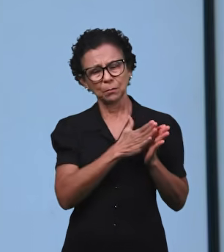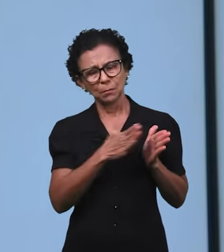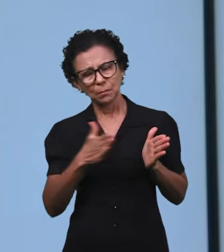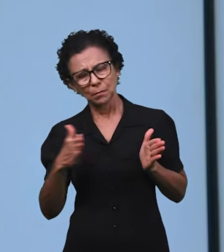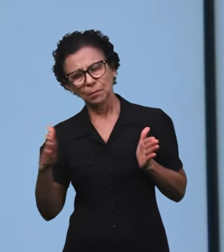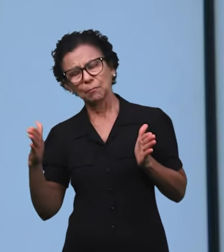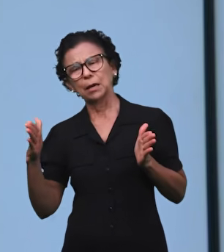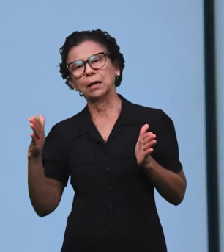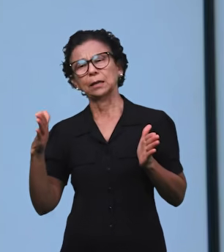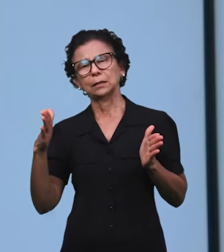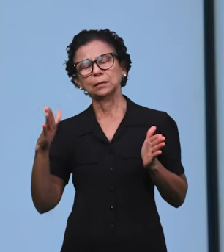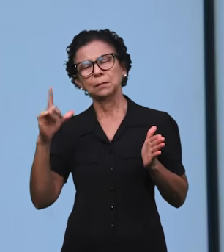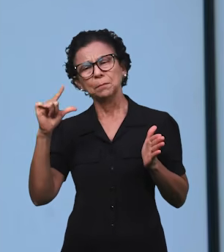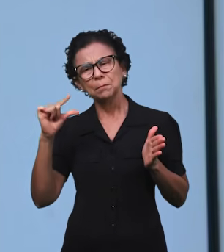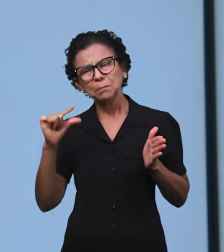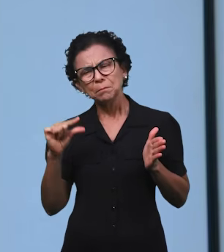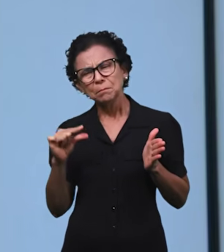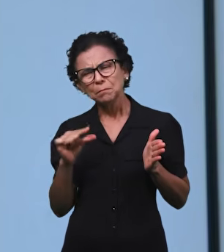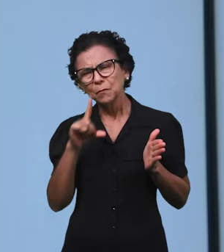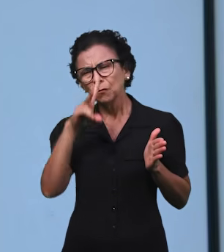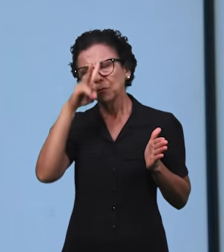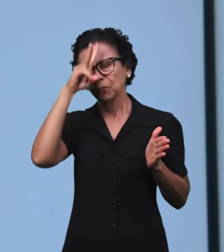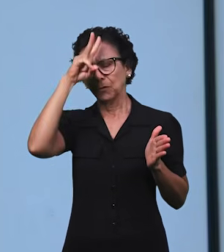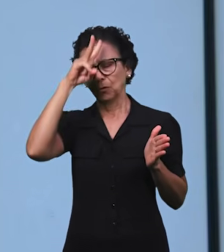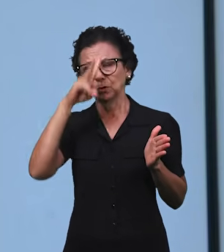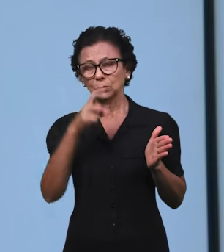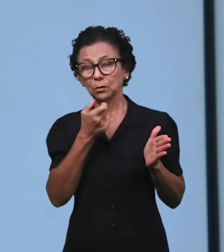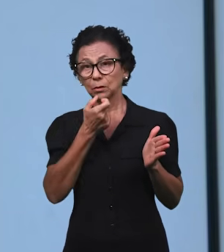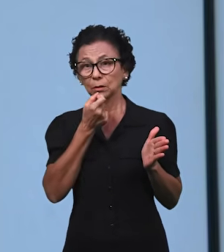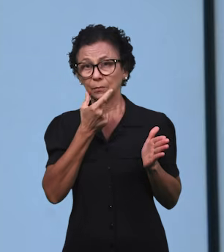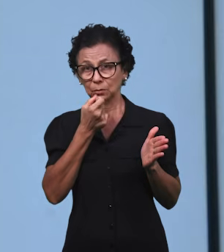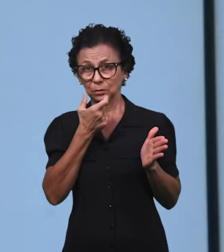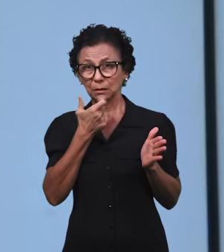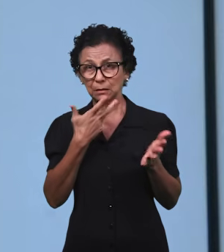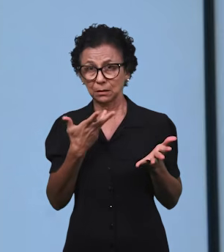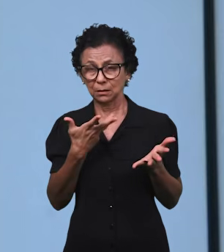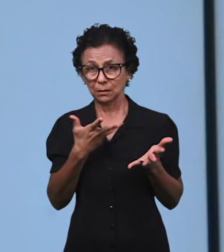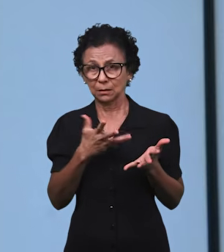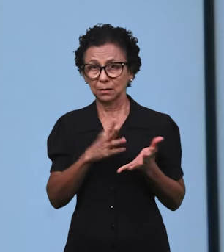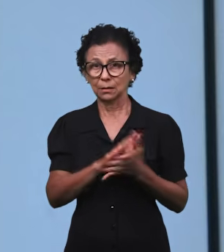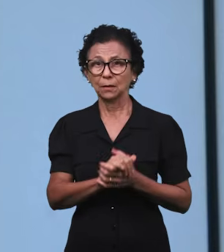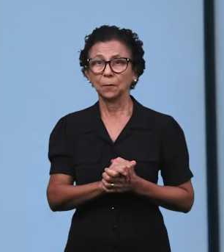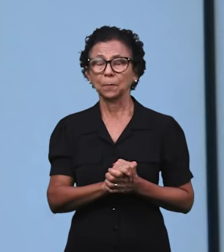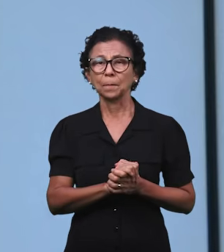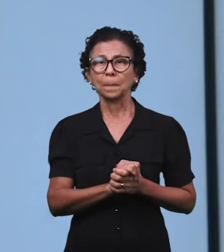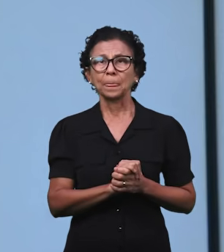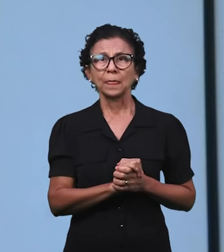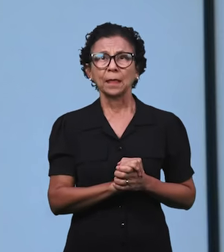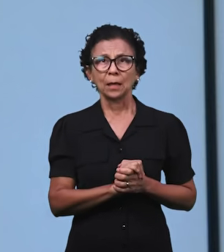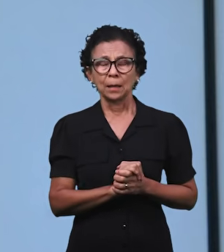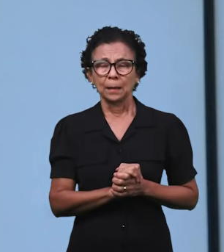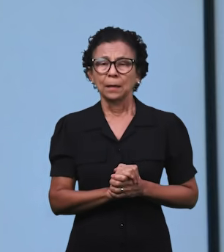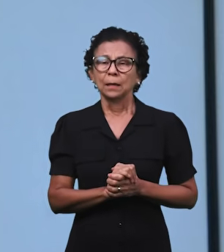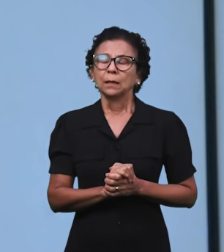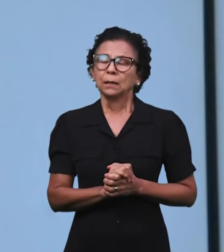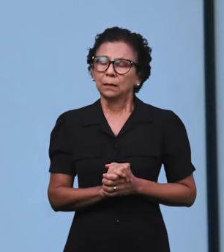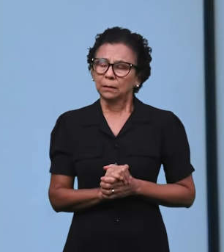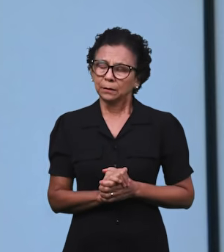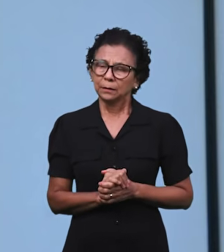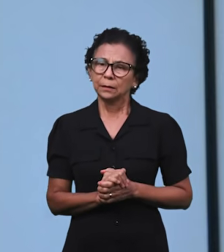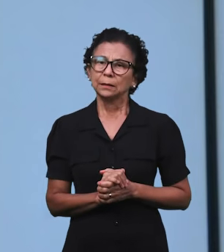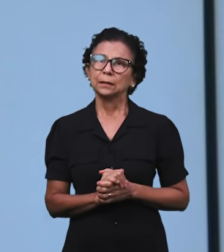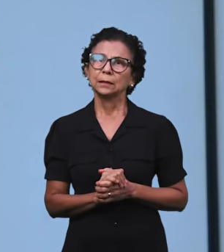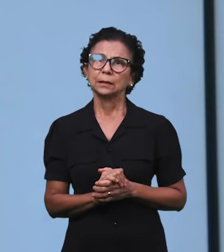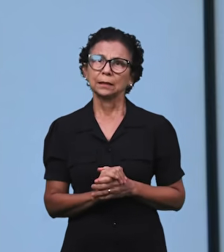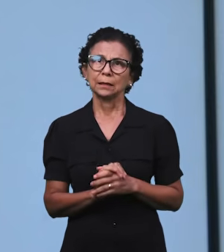espaçadas e menos intensas. E eu falo que a medicação, eu explico dessa forma para os meus pacientes, para eles entenderem, ela tem que ser essa ponte.